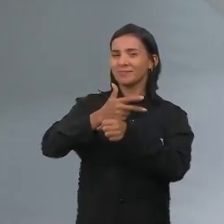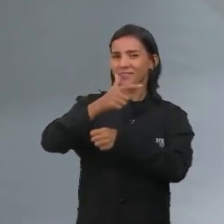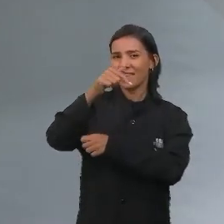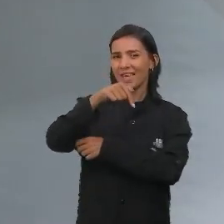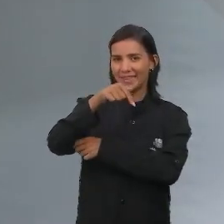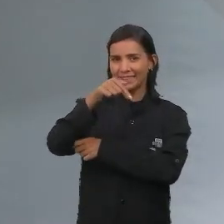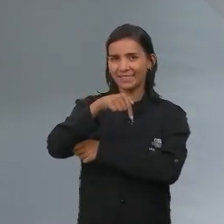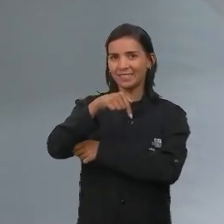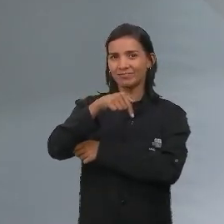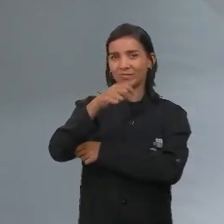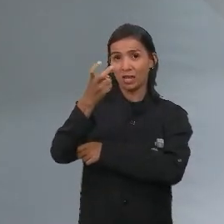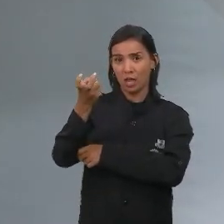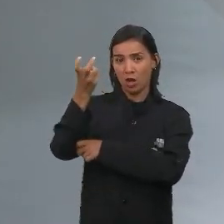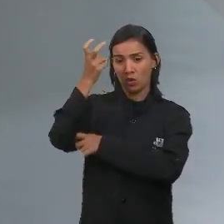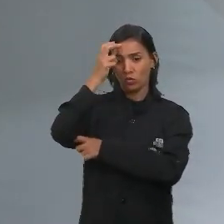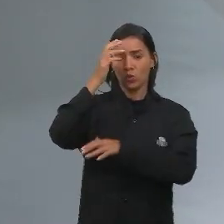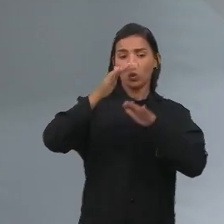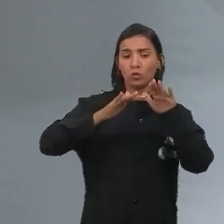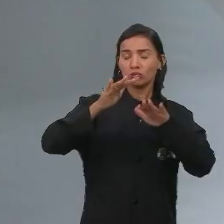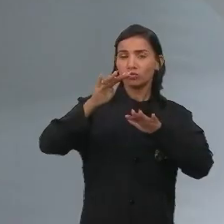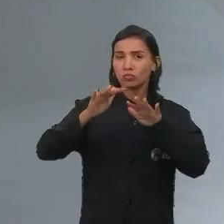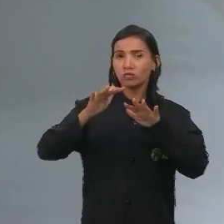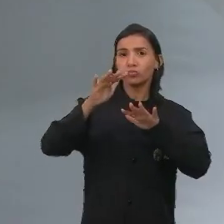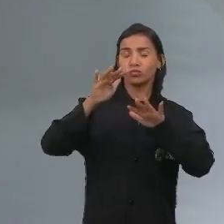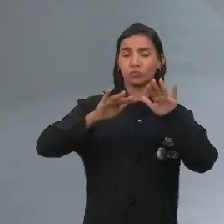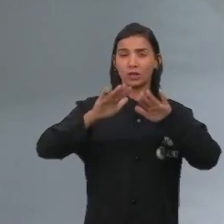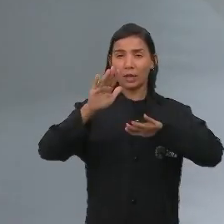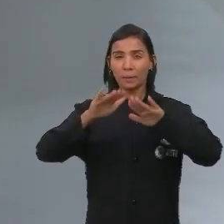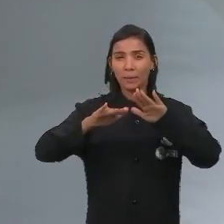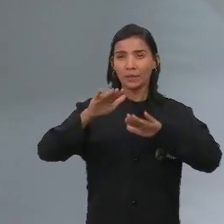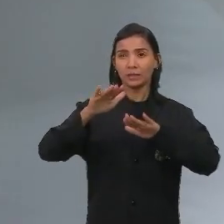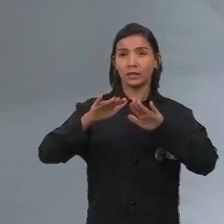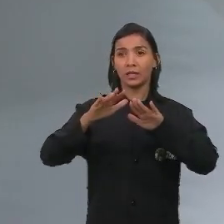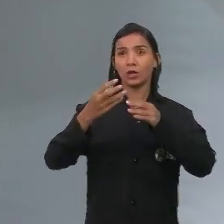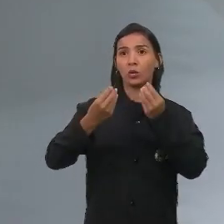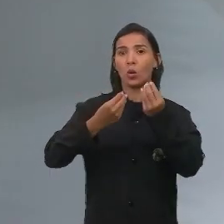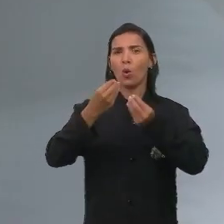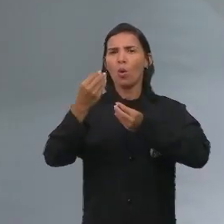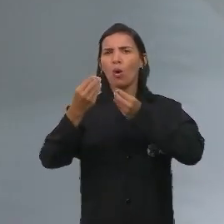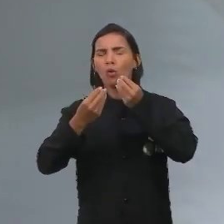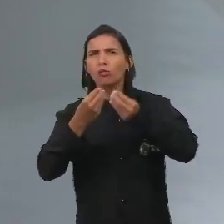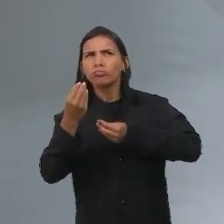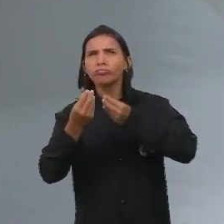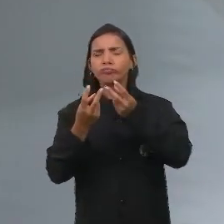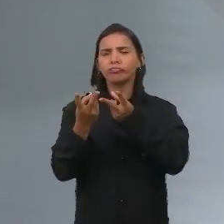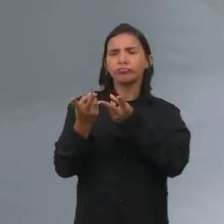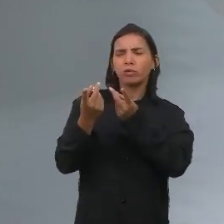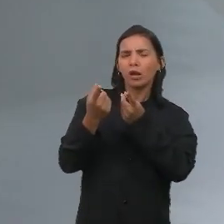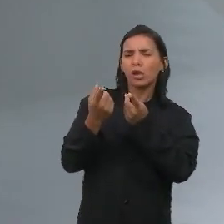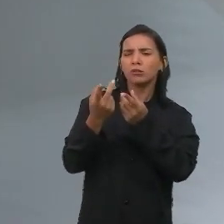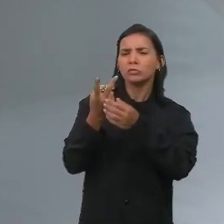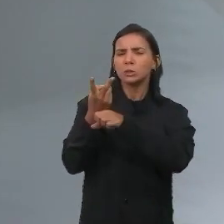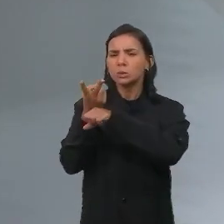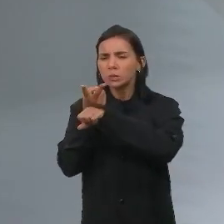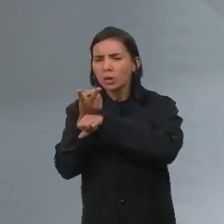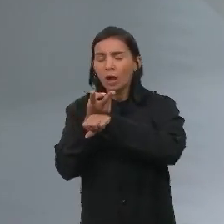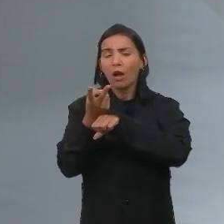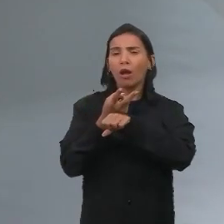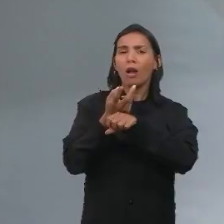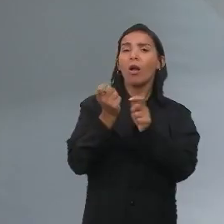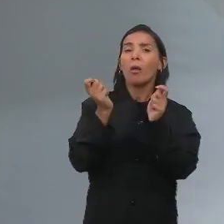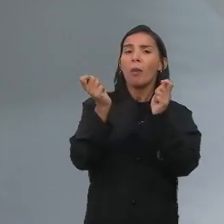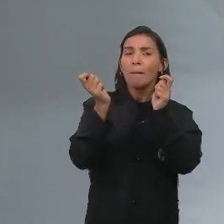cultura, dependendo da abordagem, aliás, numa abordagem antropológica, ela define as tradições,